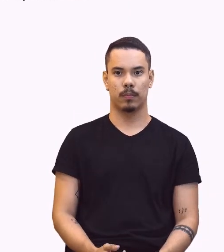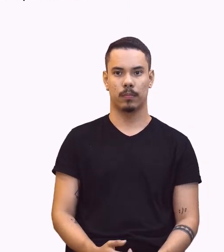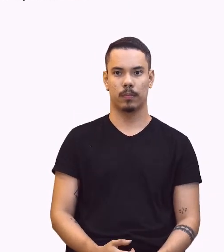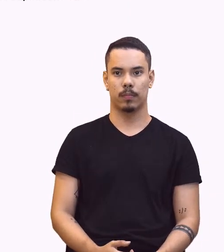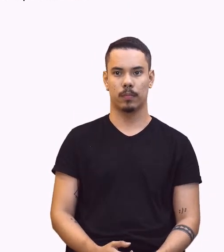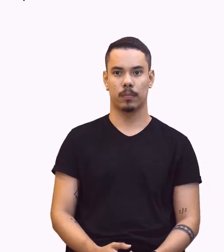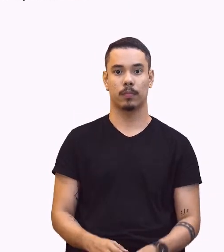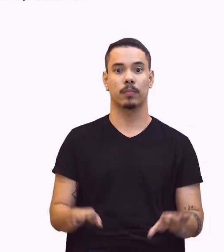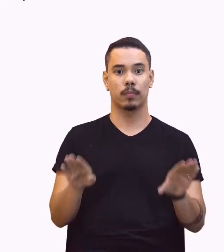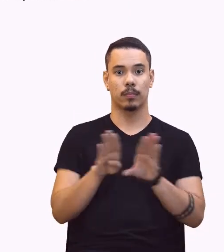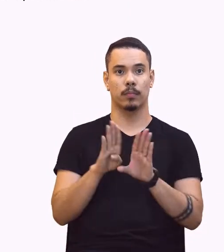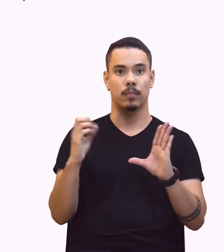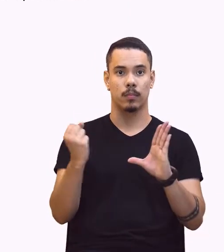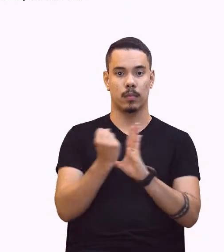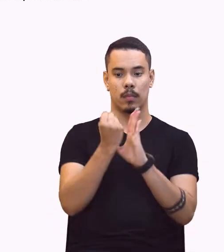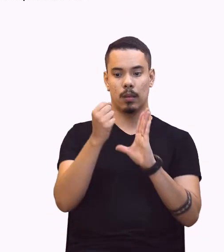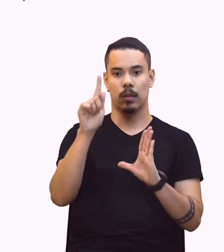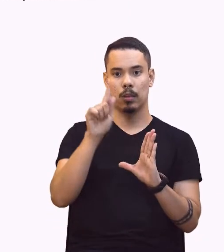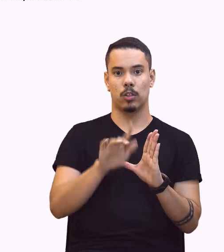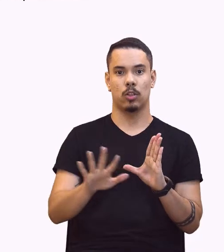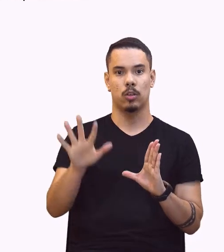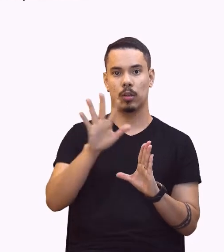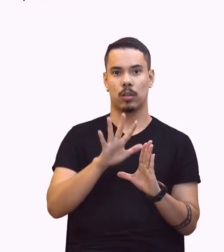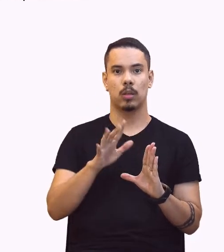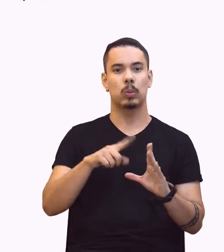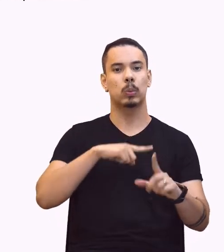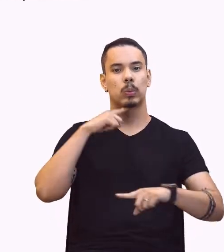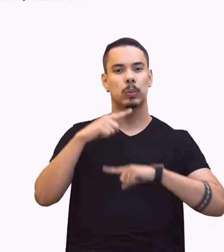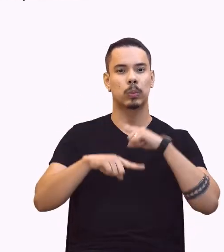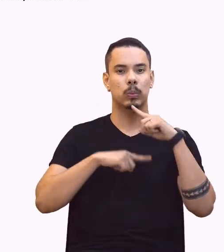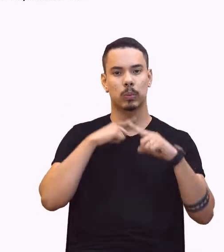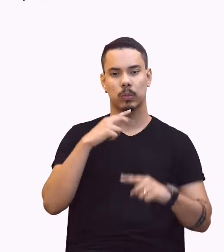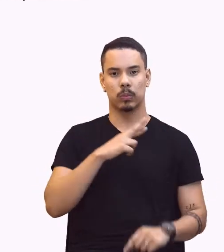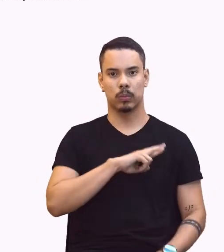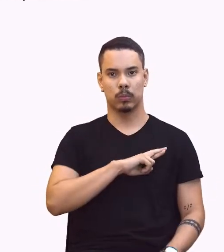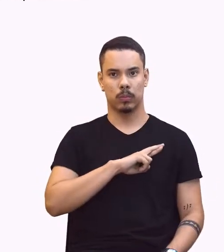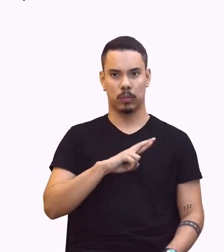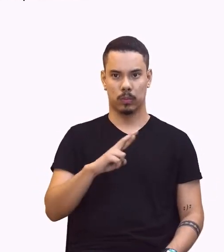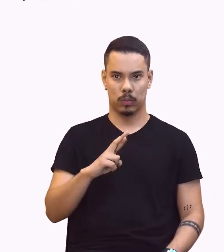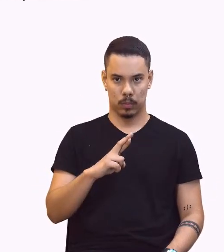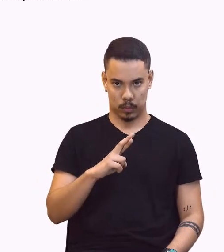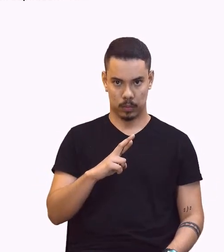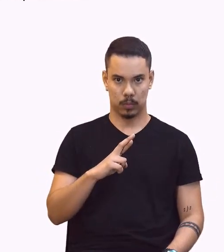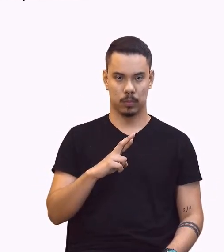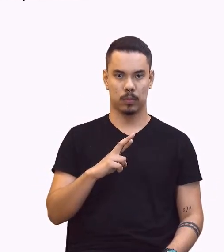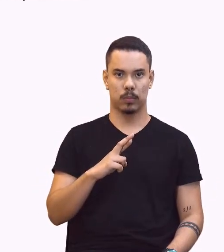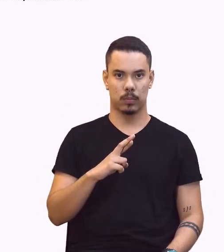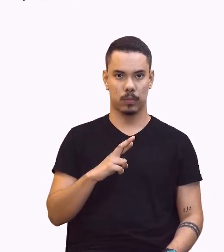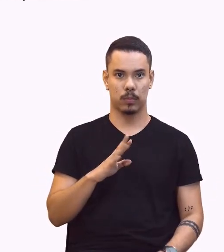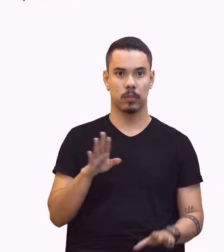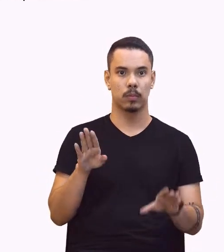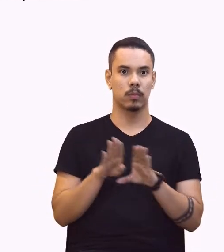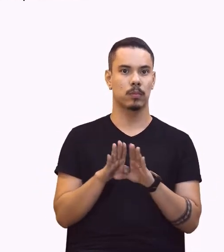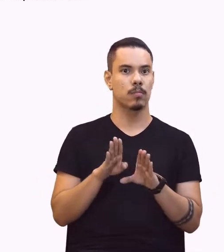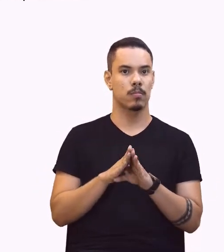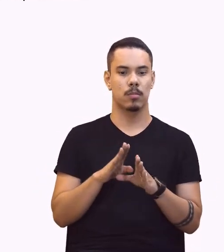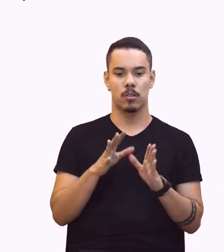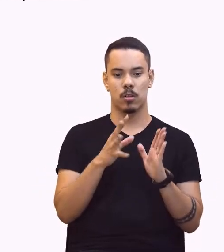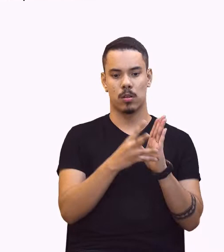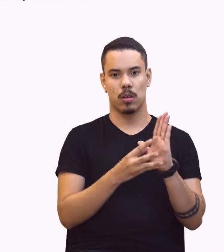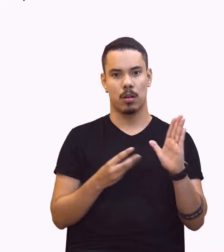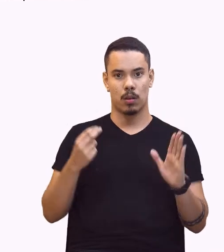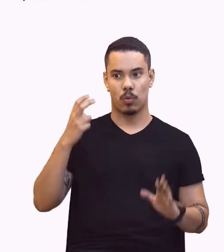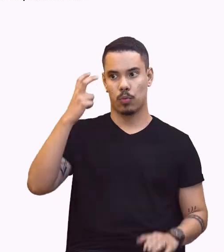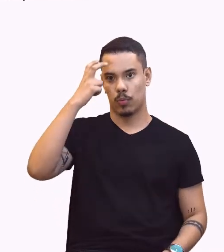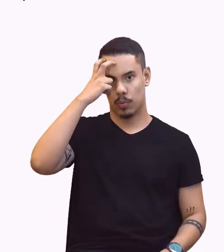foi marcada em geral pelas dúvidas religiosas que a gente está vendo, pela desagregação cultural